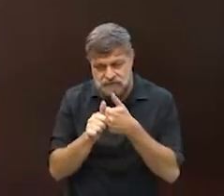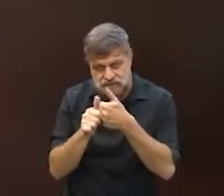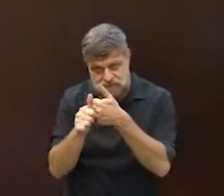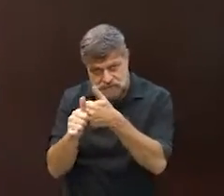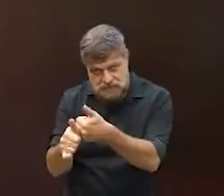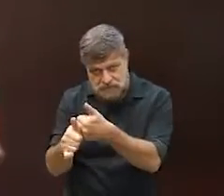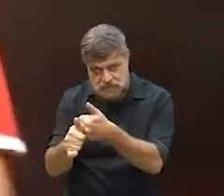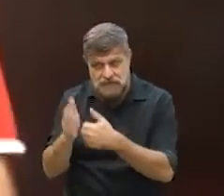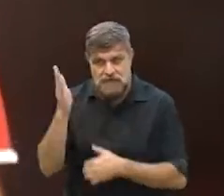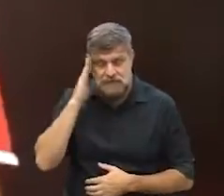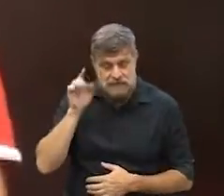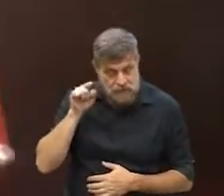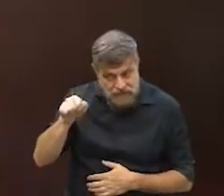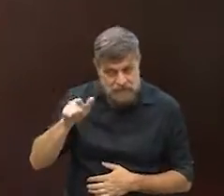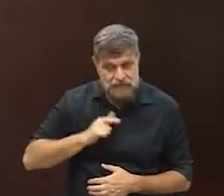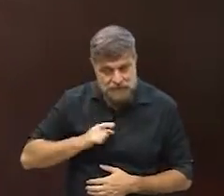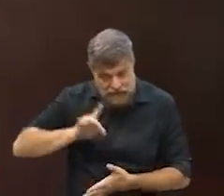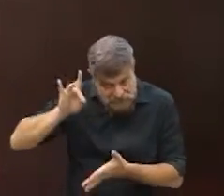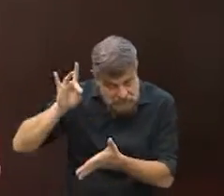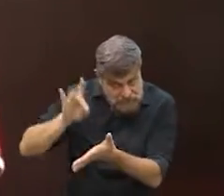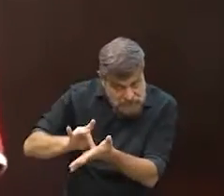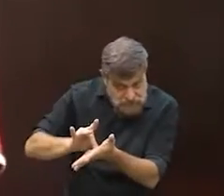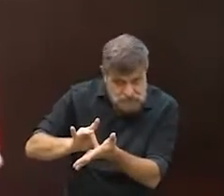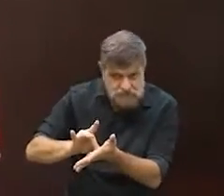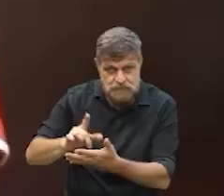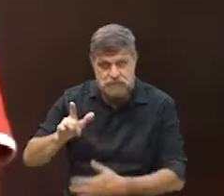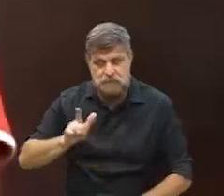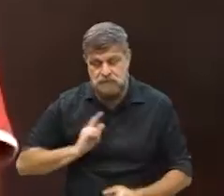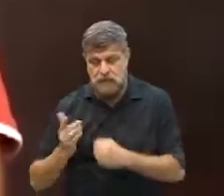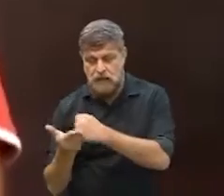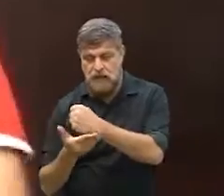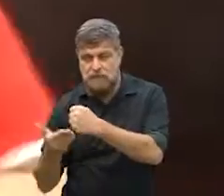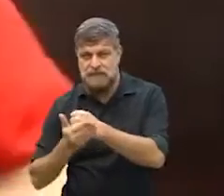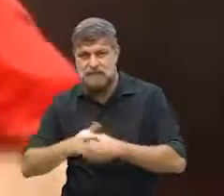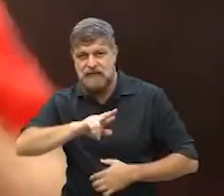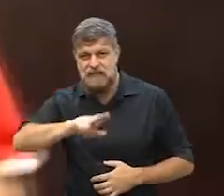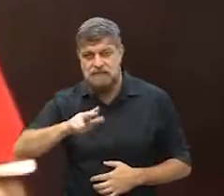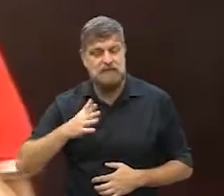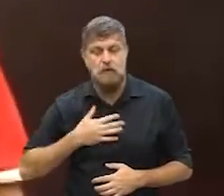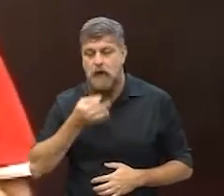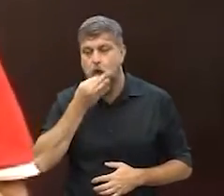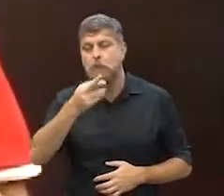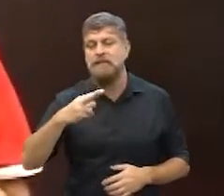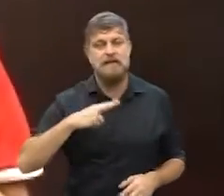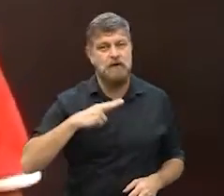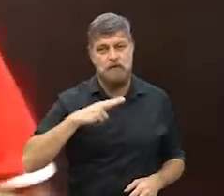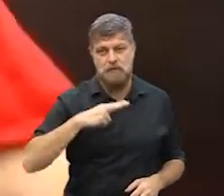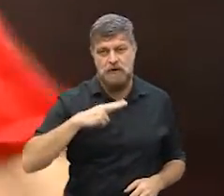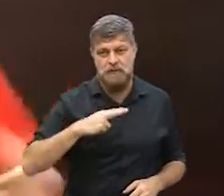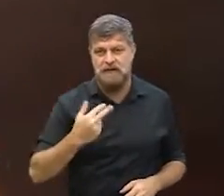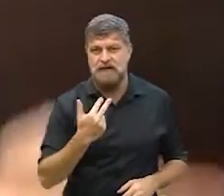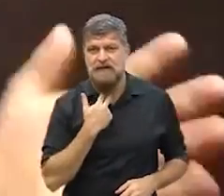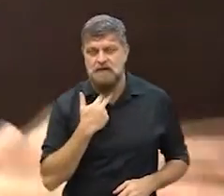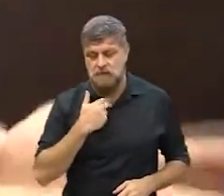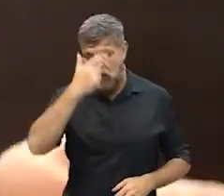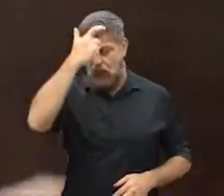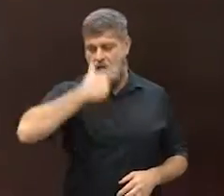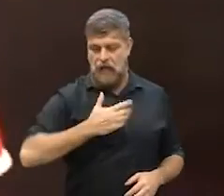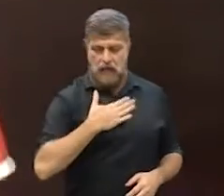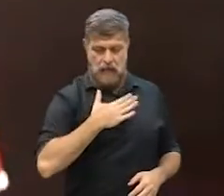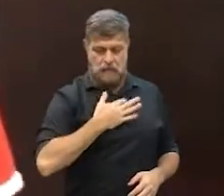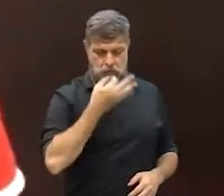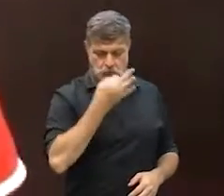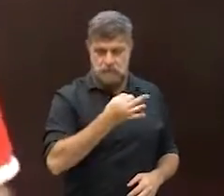seguir, siga aquilo que tem alguma procedência. E procedência não é a mesma coisa que opinião própria. A gente não pode atrelar a